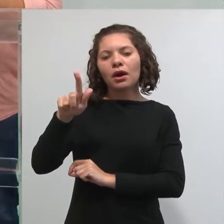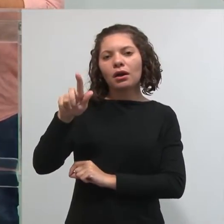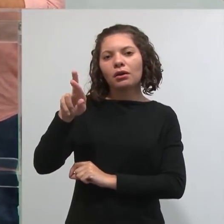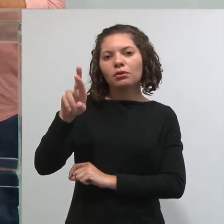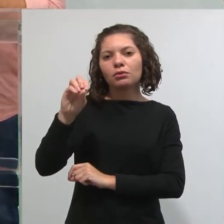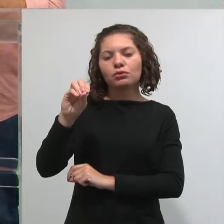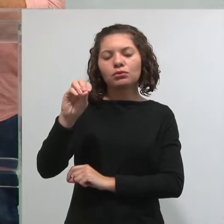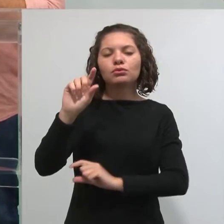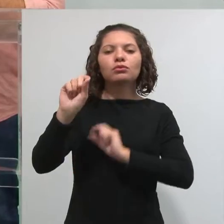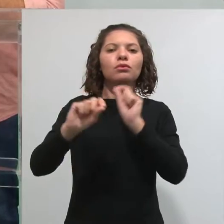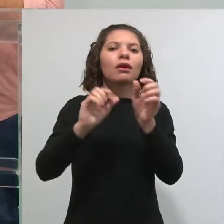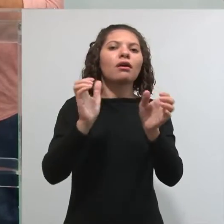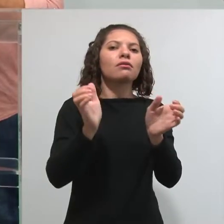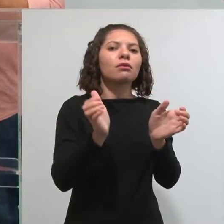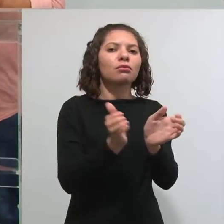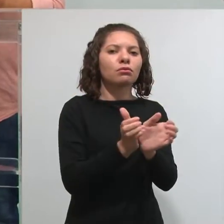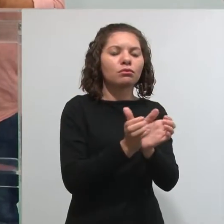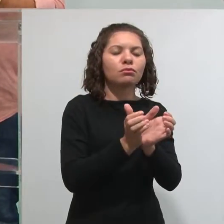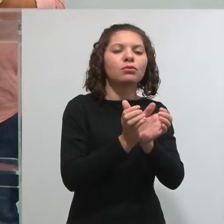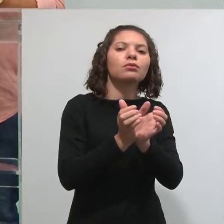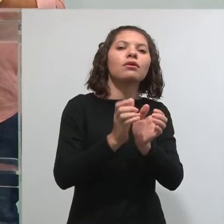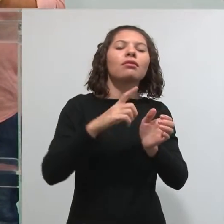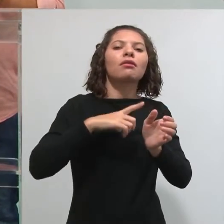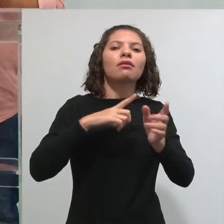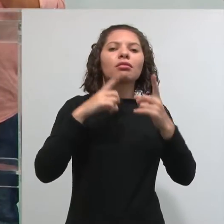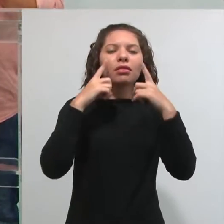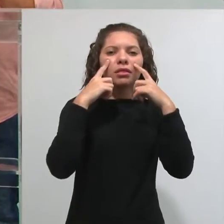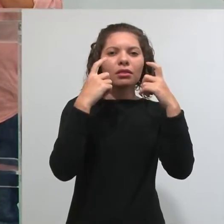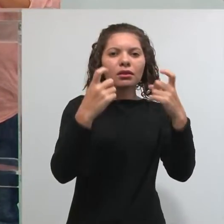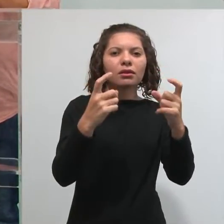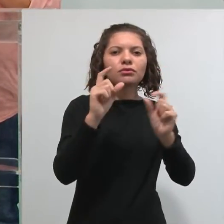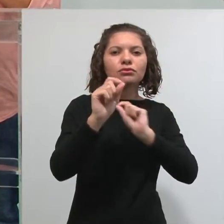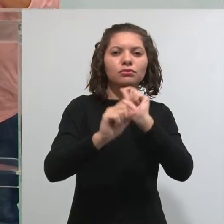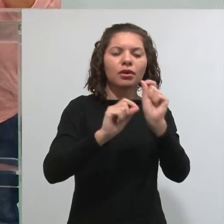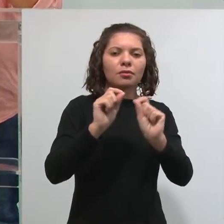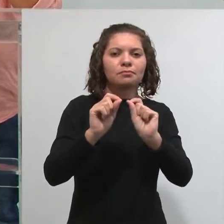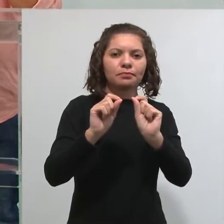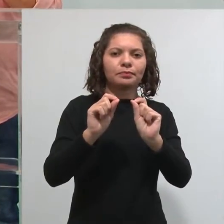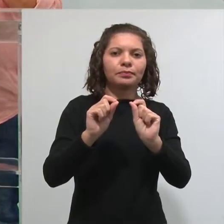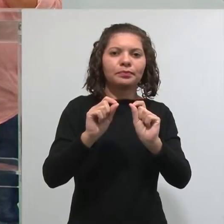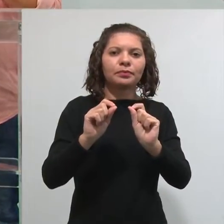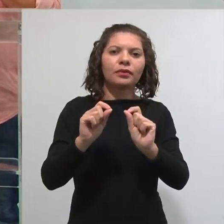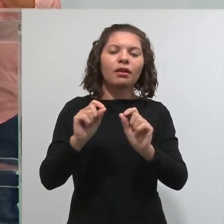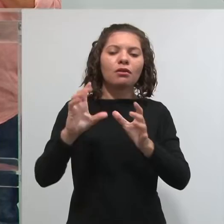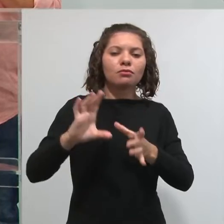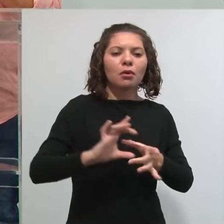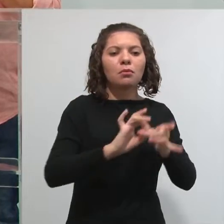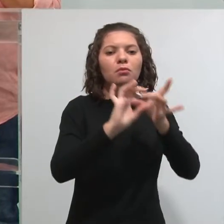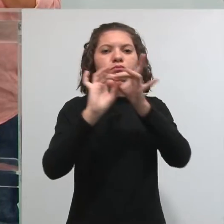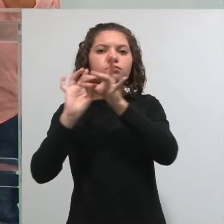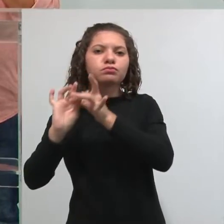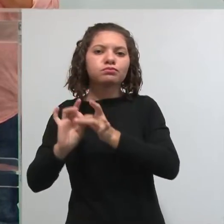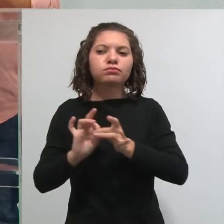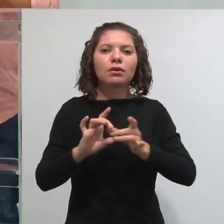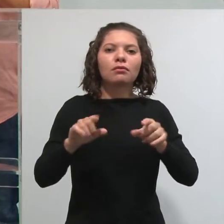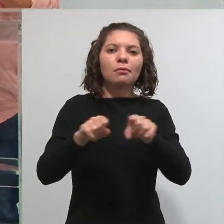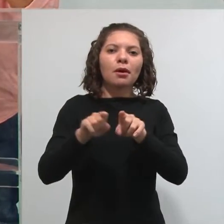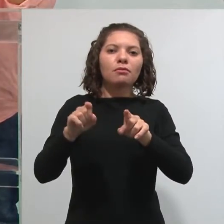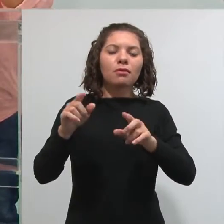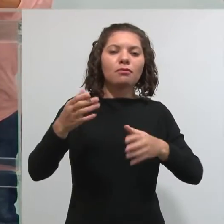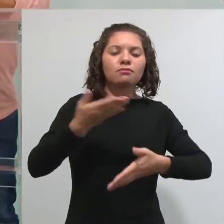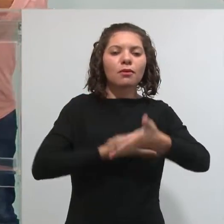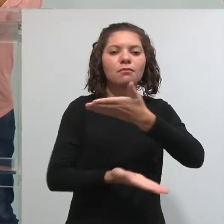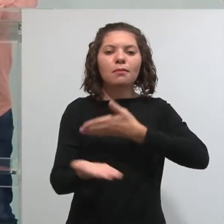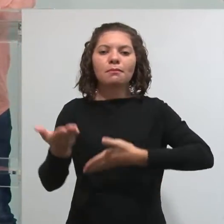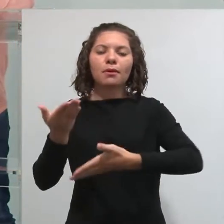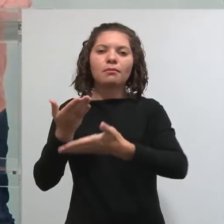ele é um grupo de interesse que ele tem o poder de, a partir das suas conexões, das suas relações, direcionar a